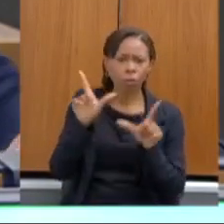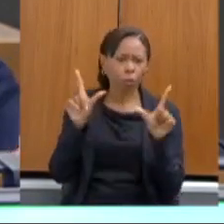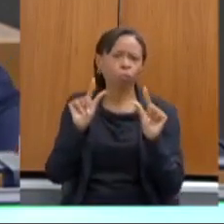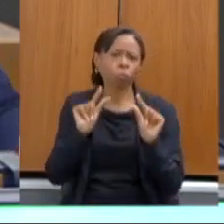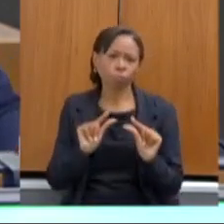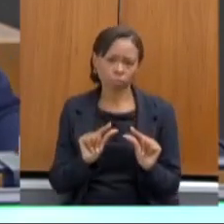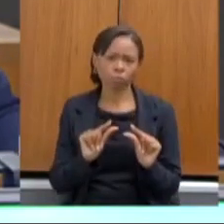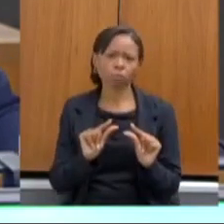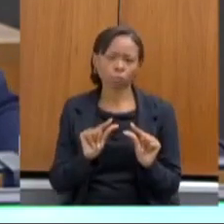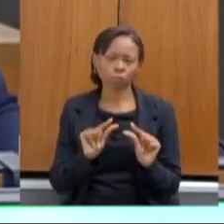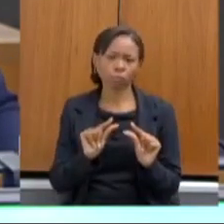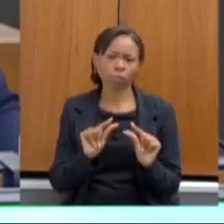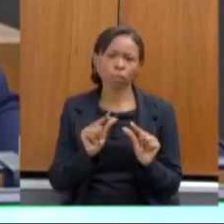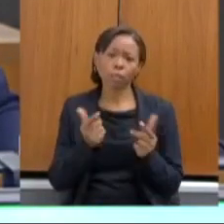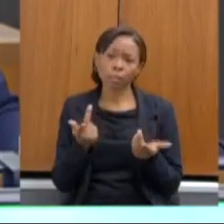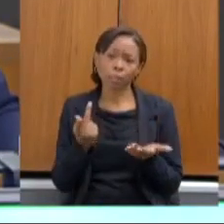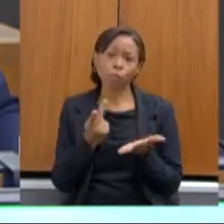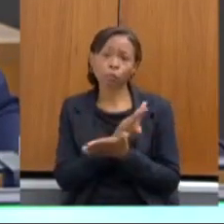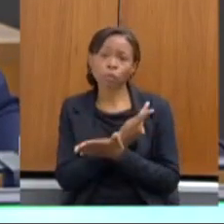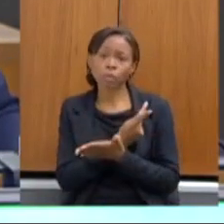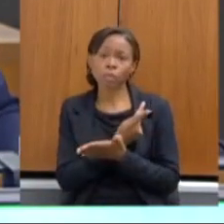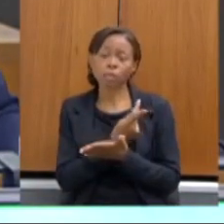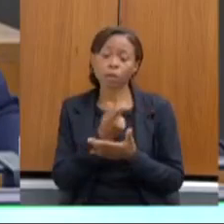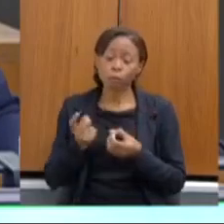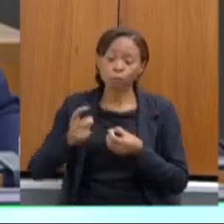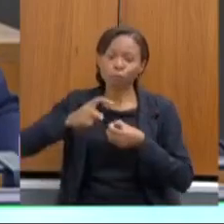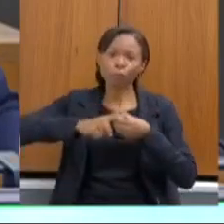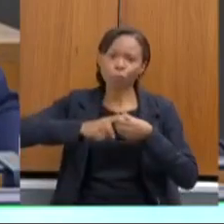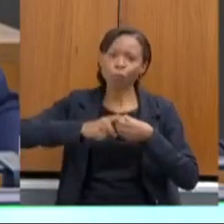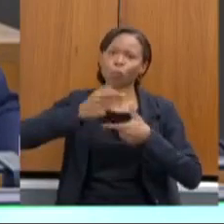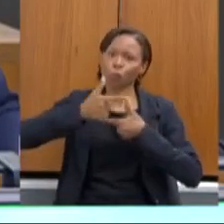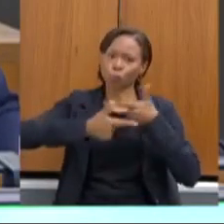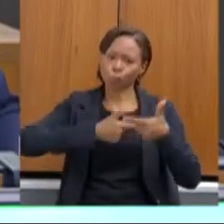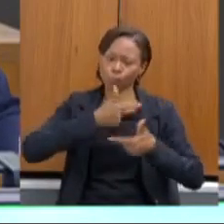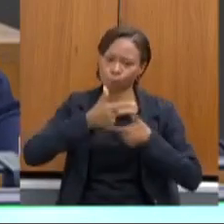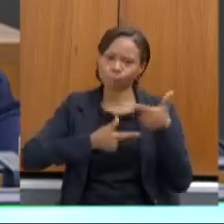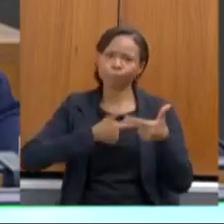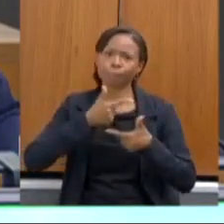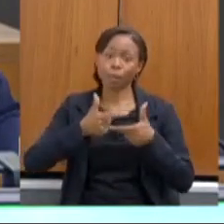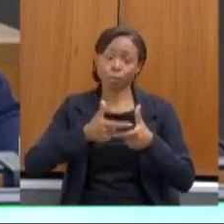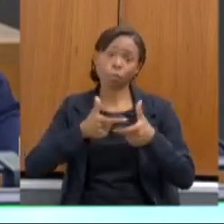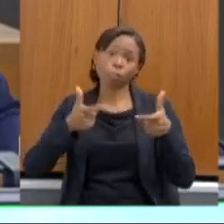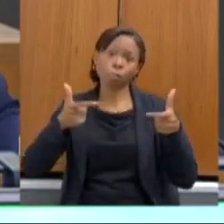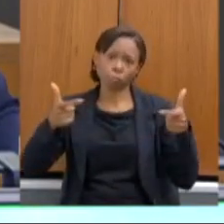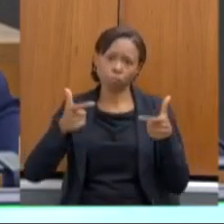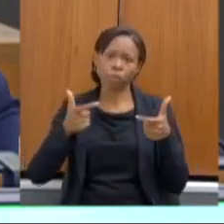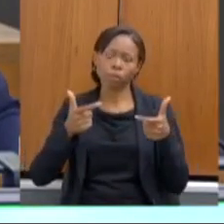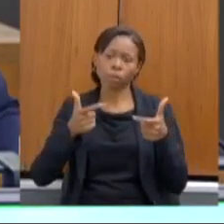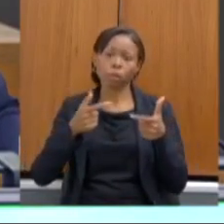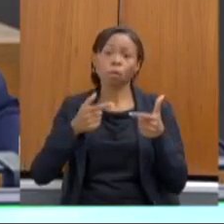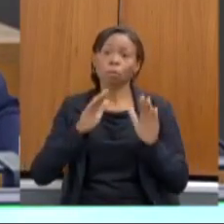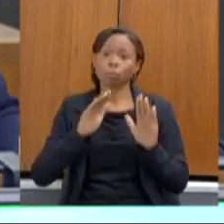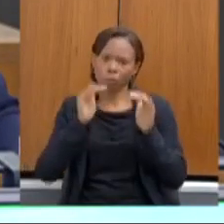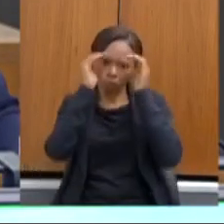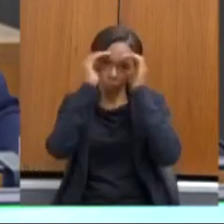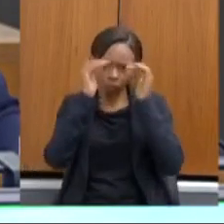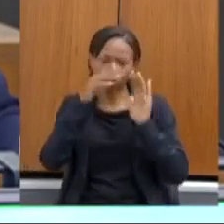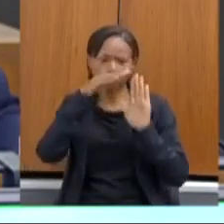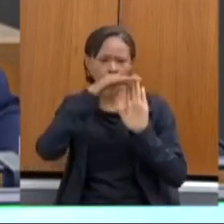ter uma normalidade maior das suas atividades em cumprimento com protocolo robusto